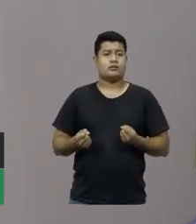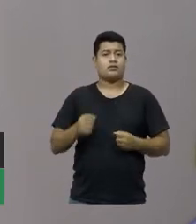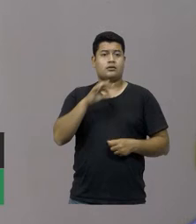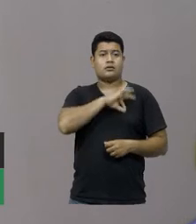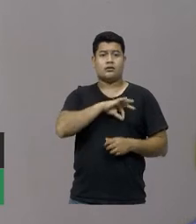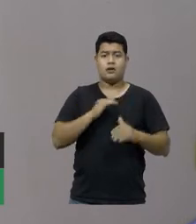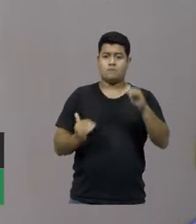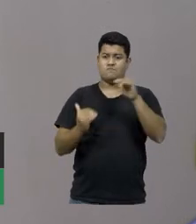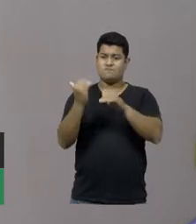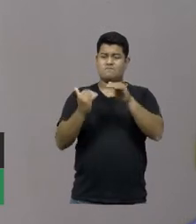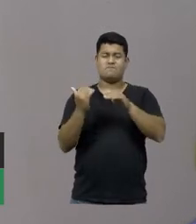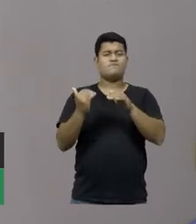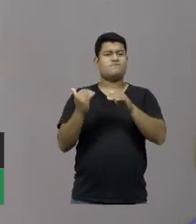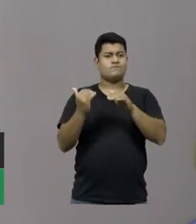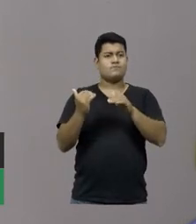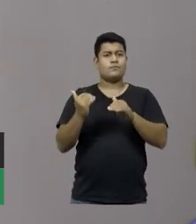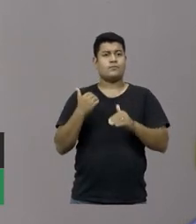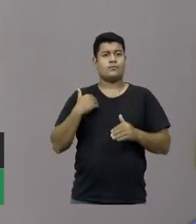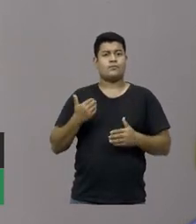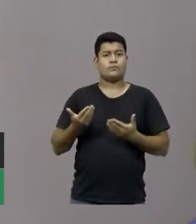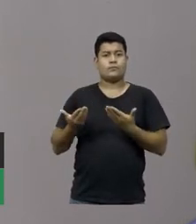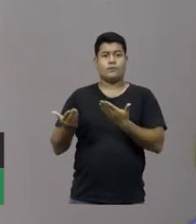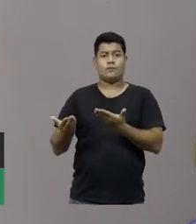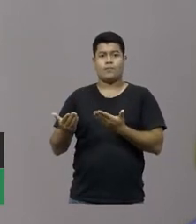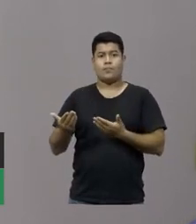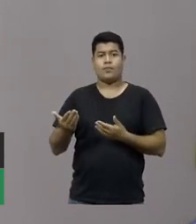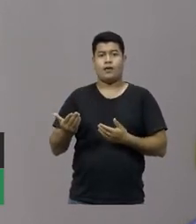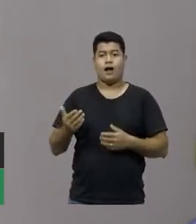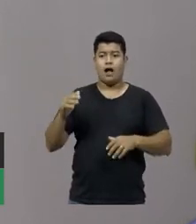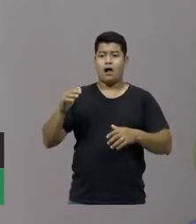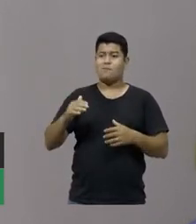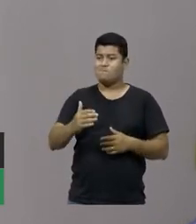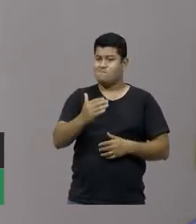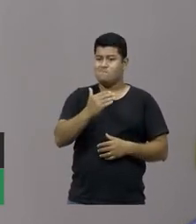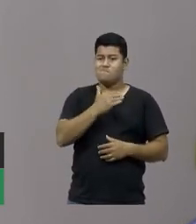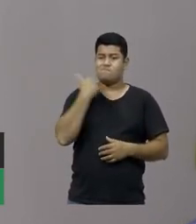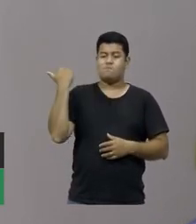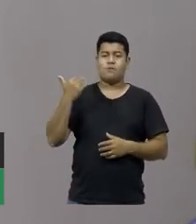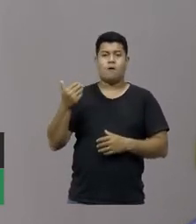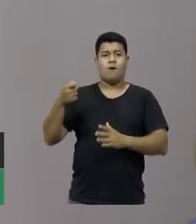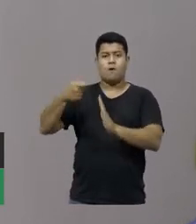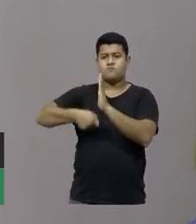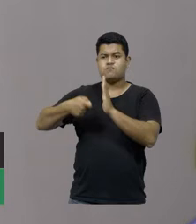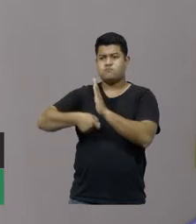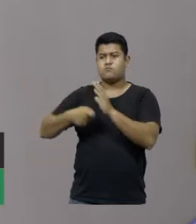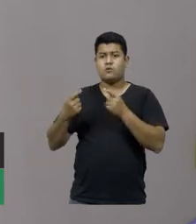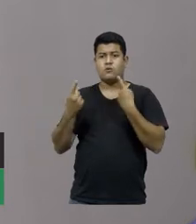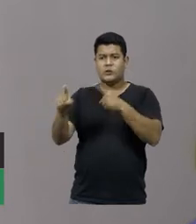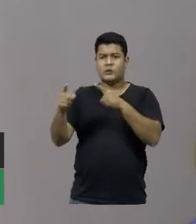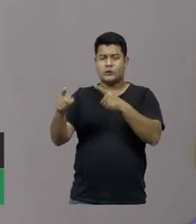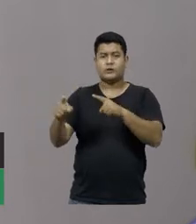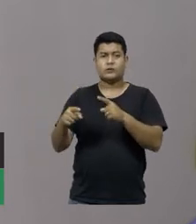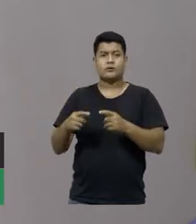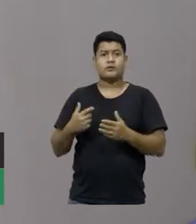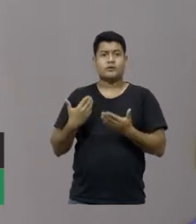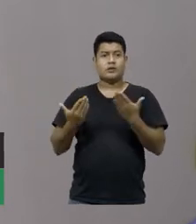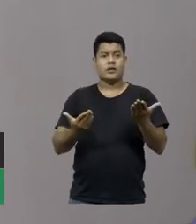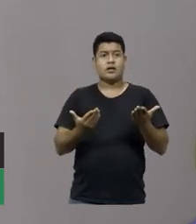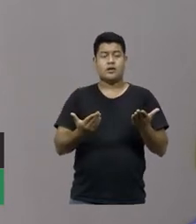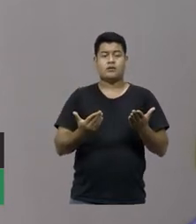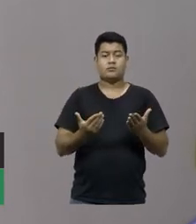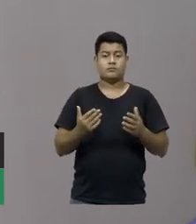para deixar o salário do praça que morre no combate mais próximo do coronel full, daquele que mais ganha.